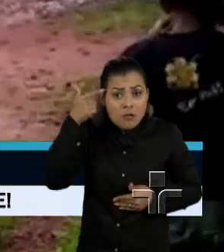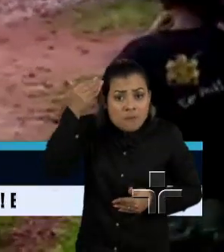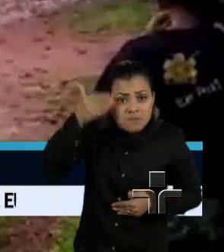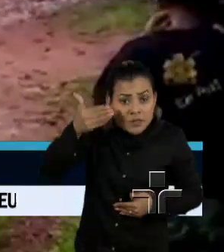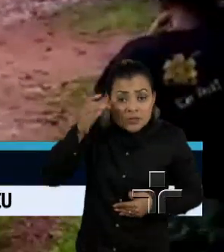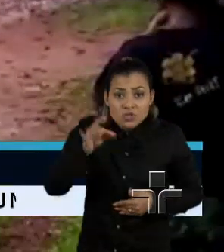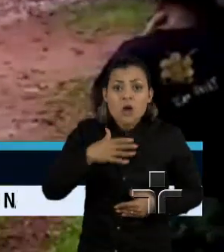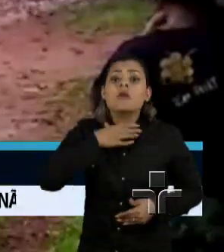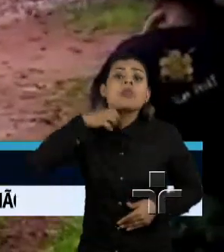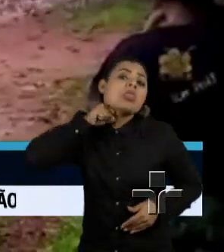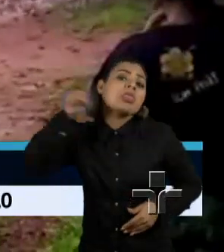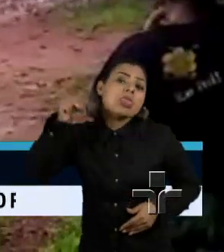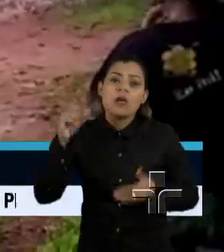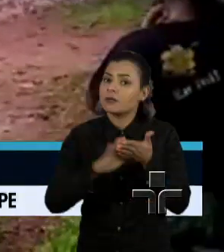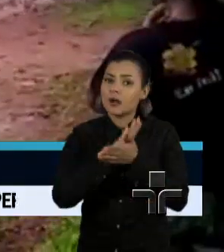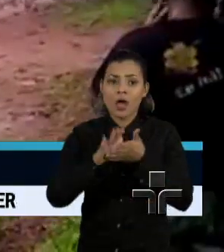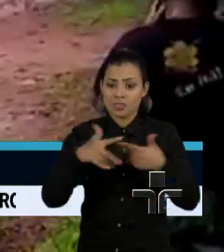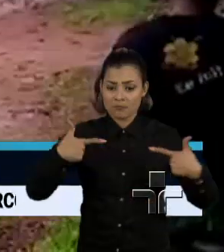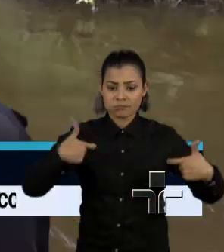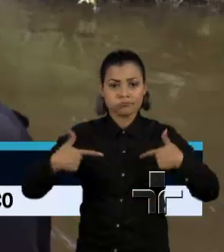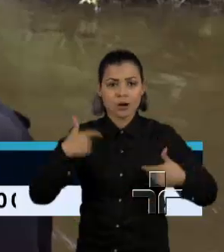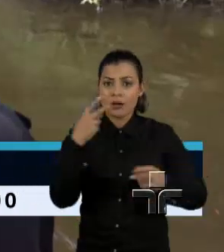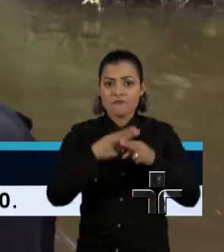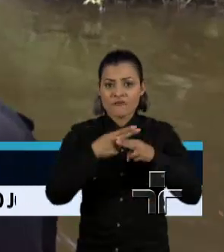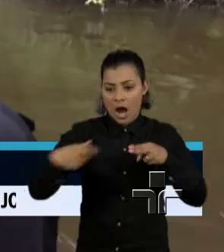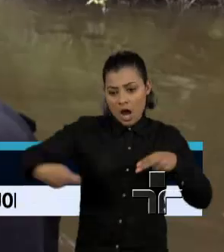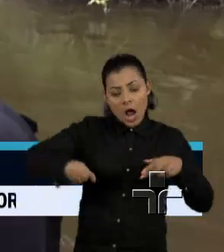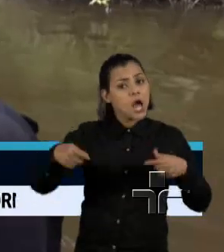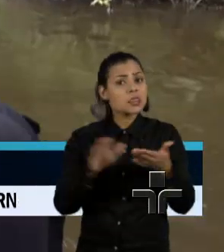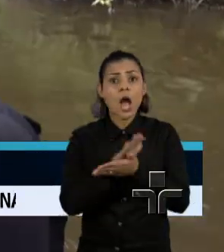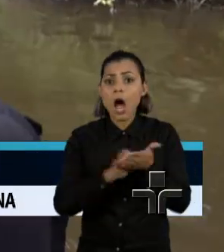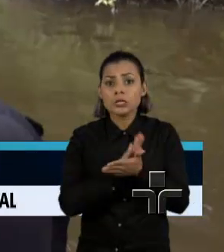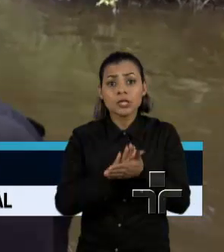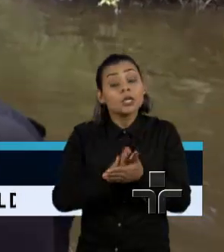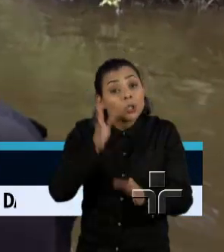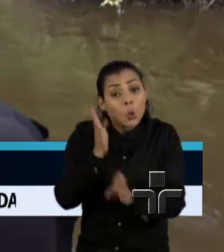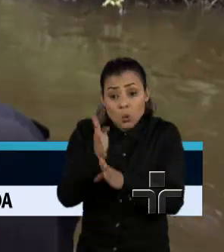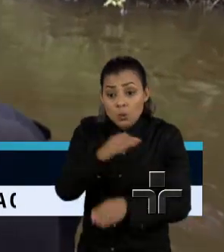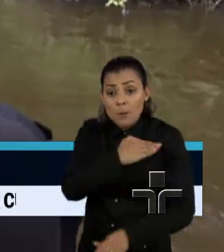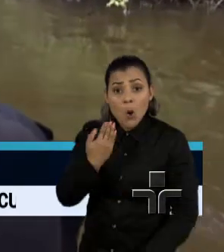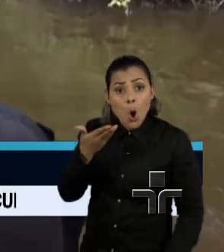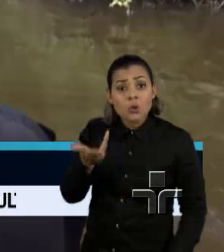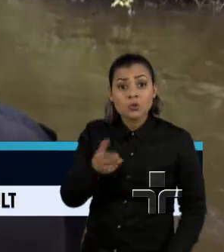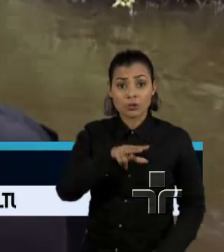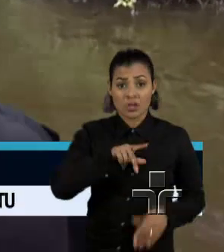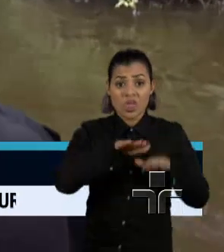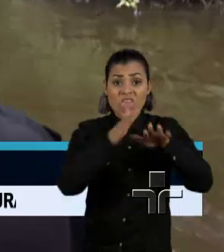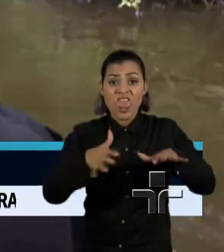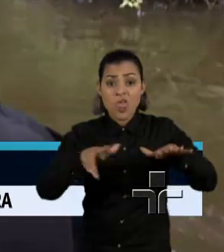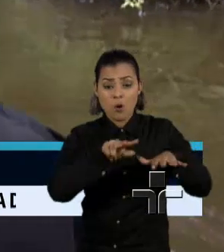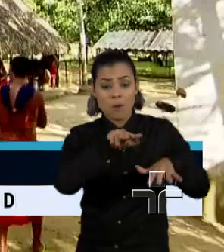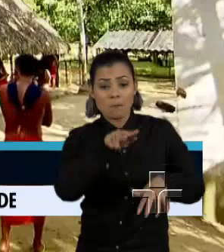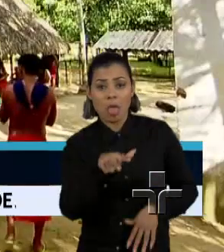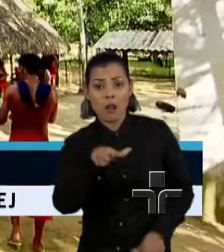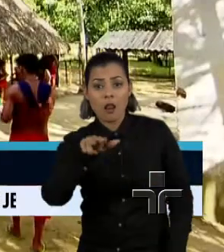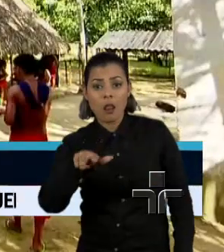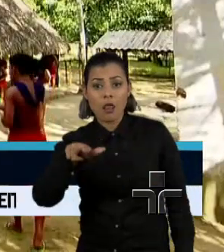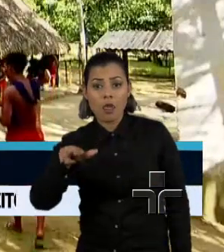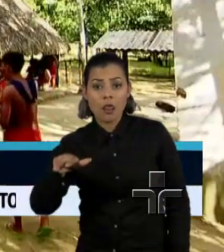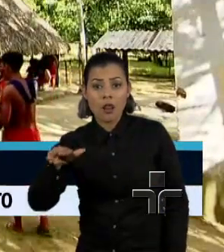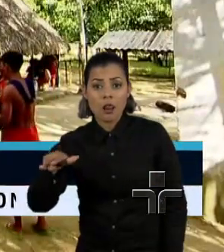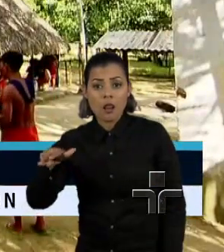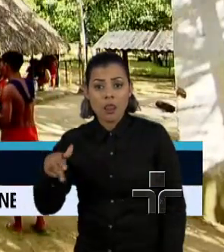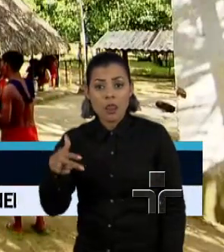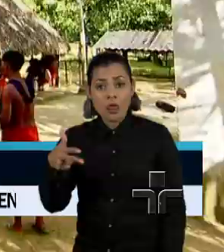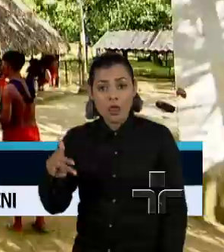de enforcamento e nem perfurações. O cacique foi encontrado morto nas margens de um rio no fim de julho. Segundo a